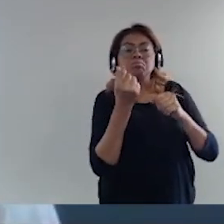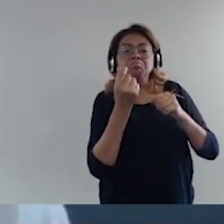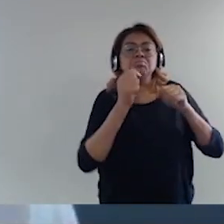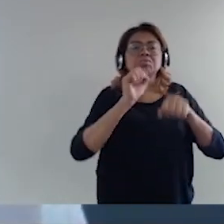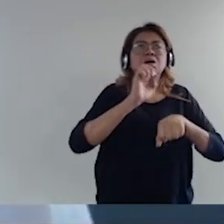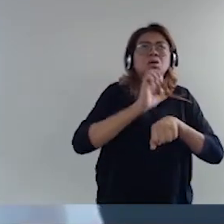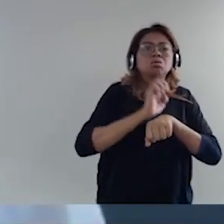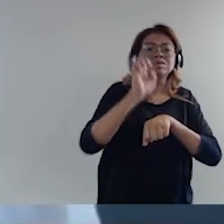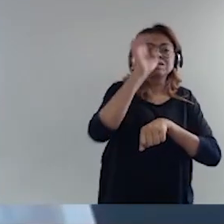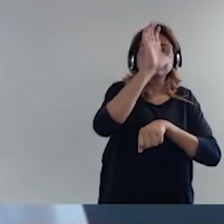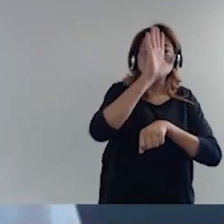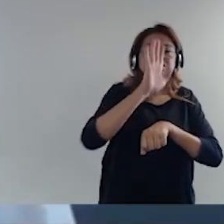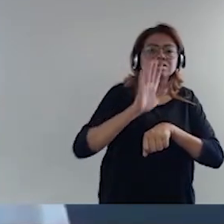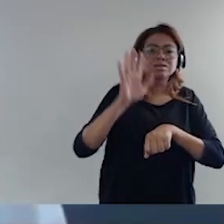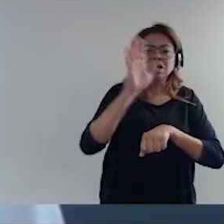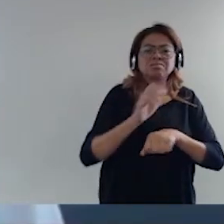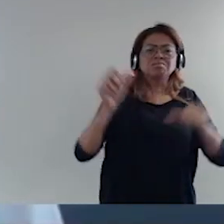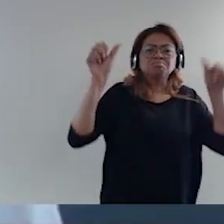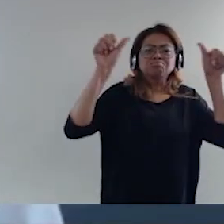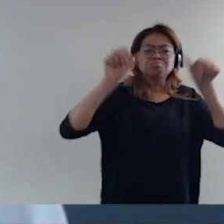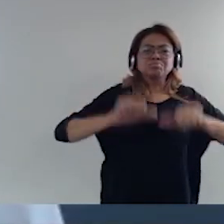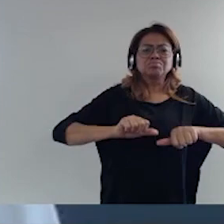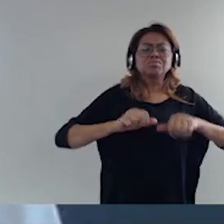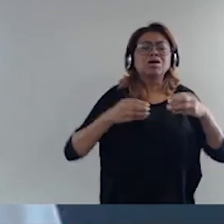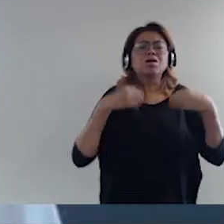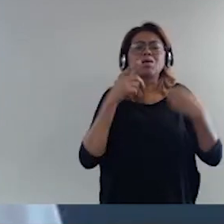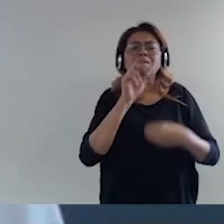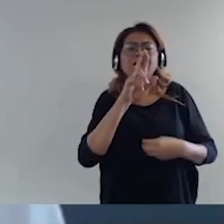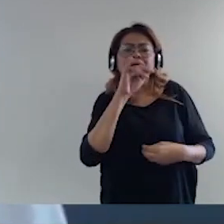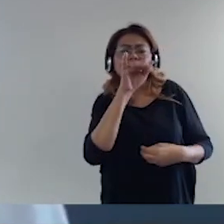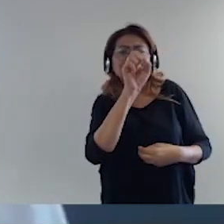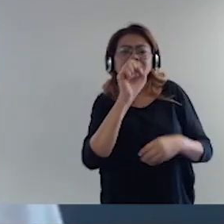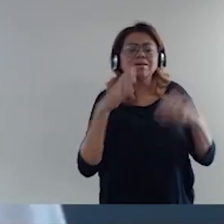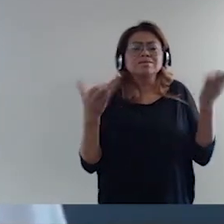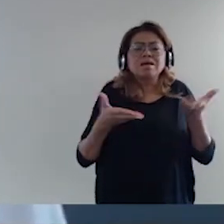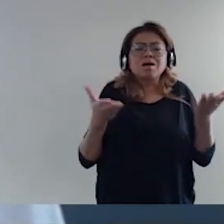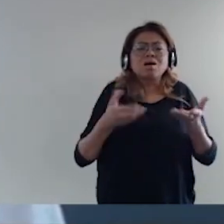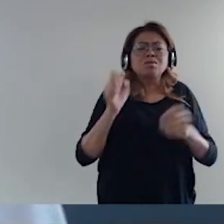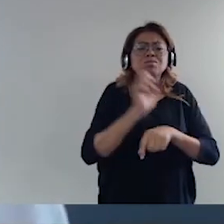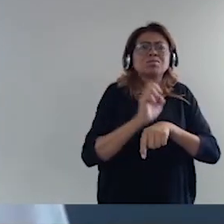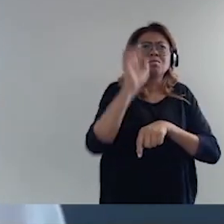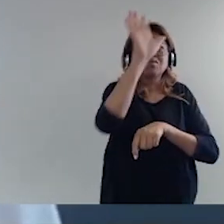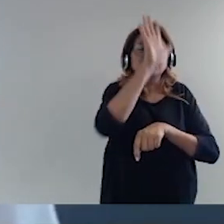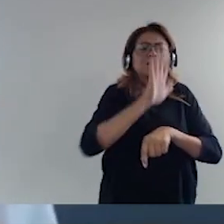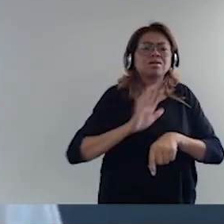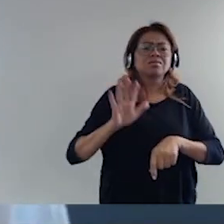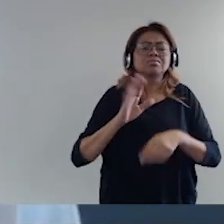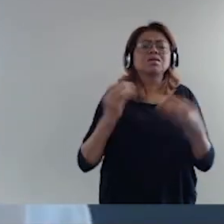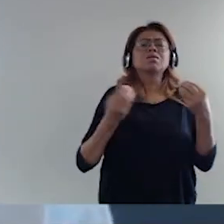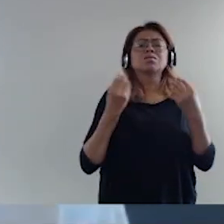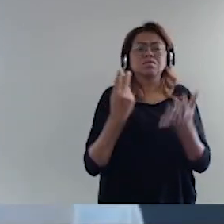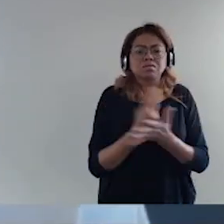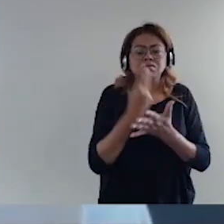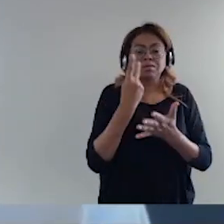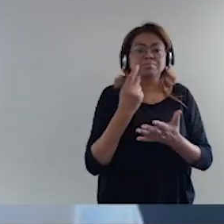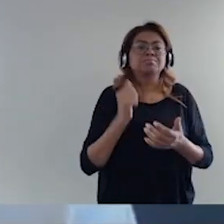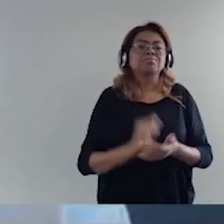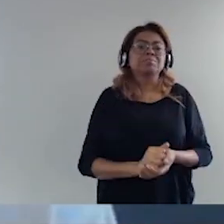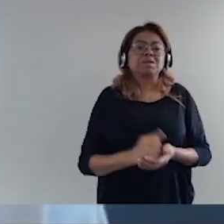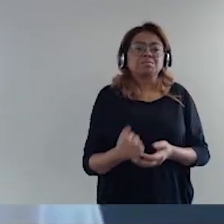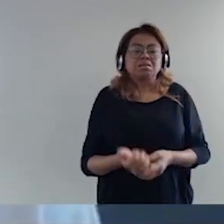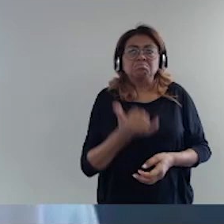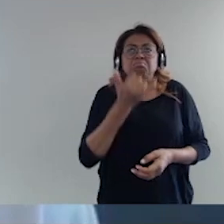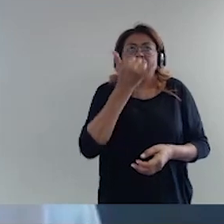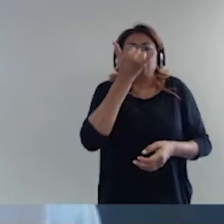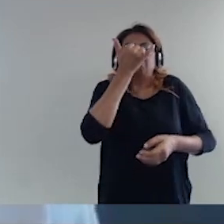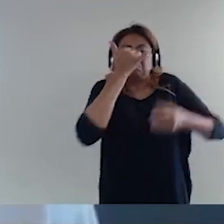esse estado de calamidade tenha evidenciado essa crise do federalismo, não é? E essa